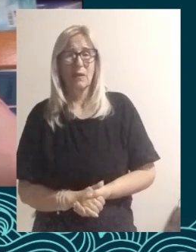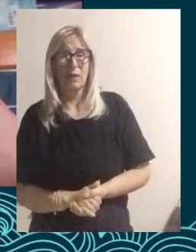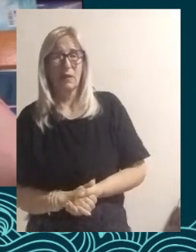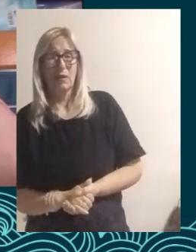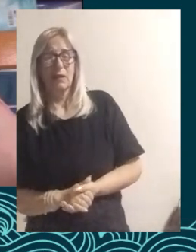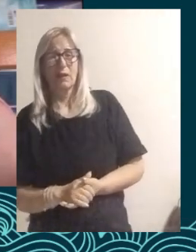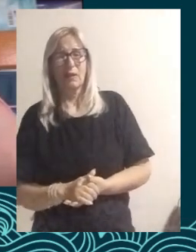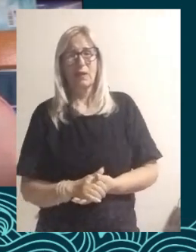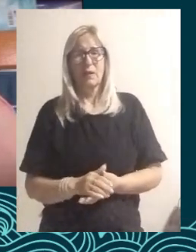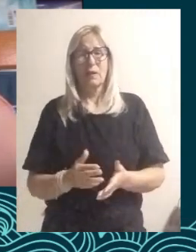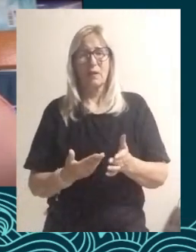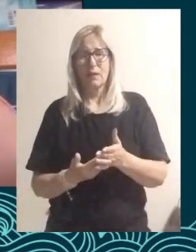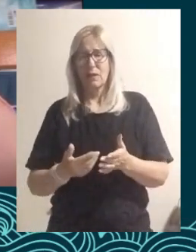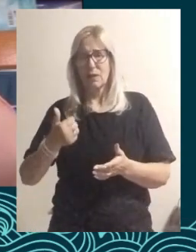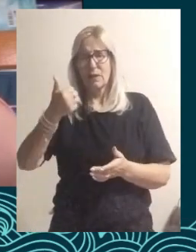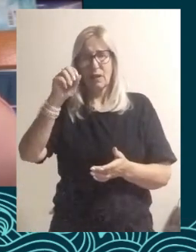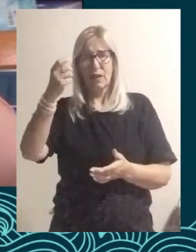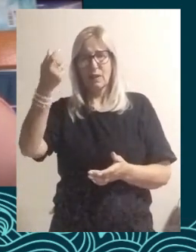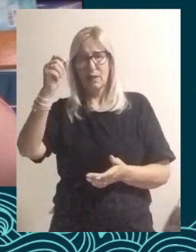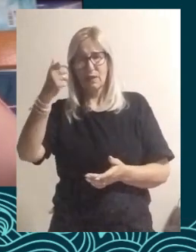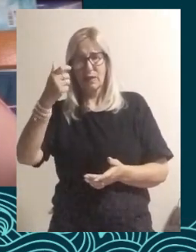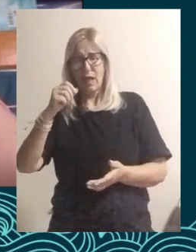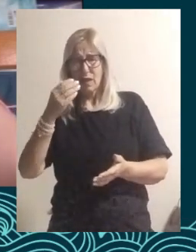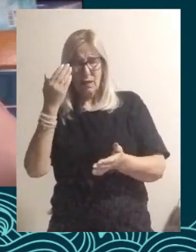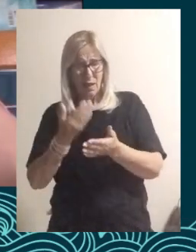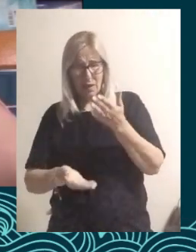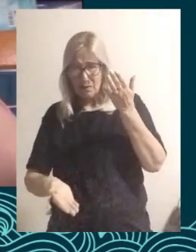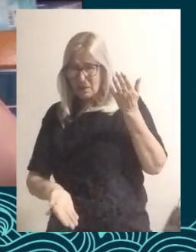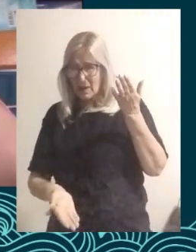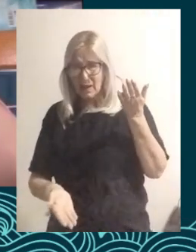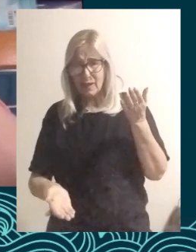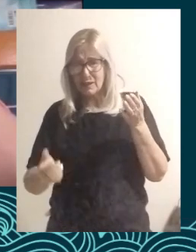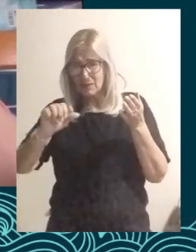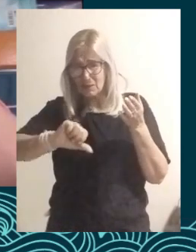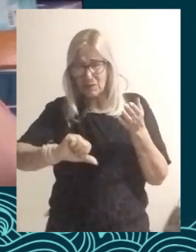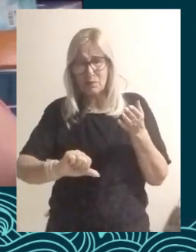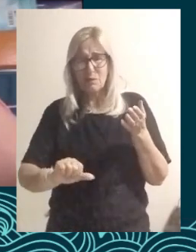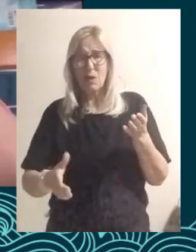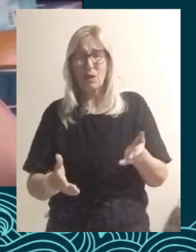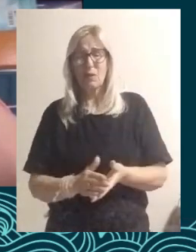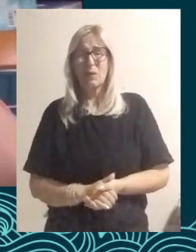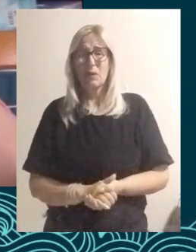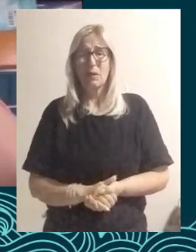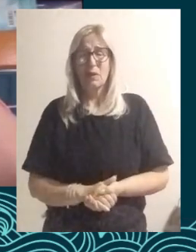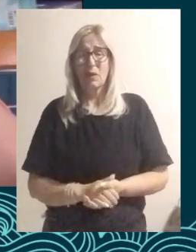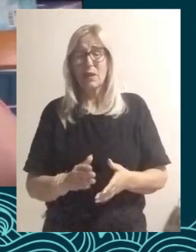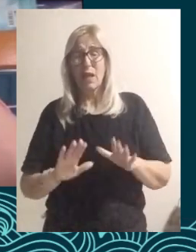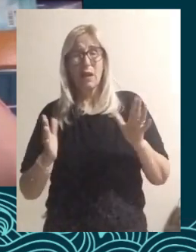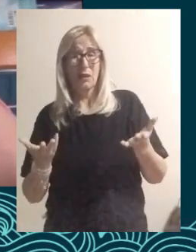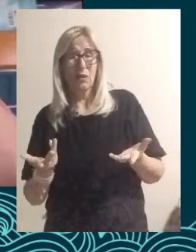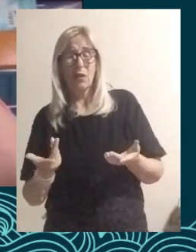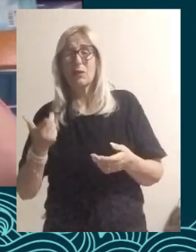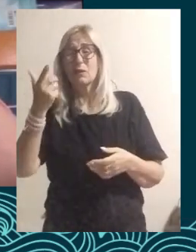era sempre aluna, melhor nota 10 nota 10 e de repente eu reprovo. E eu falei, ixi, o que eu vou